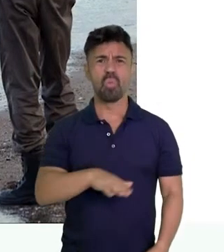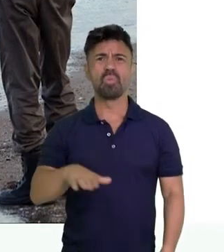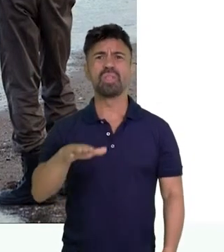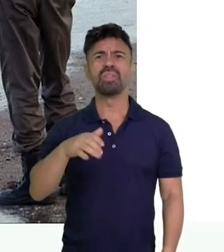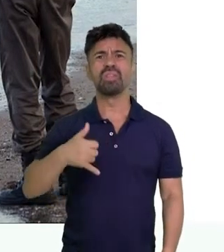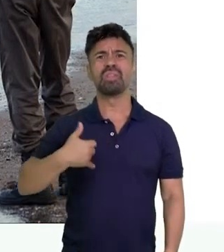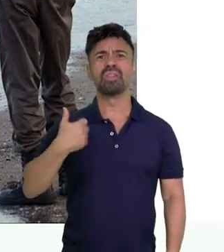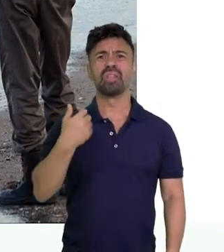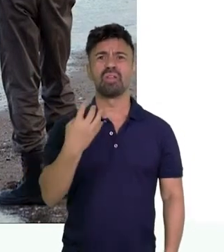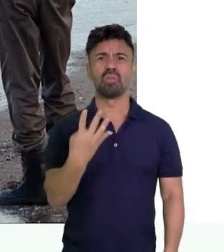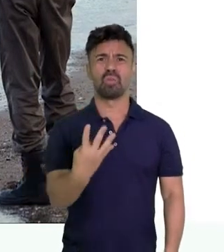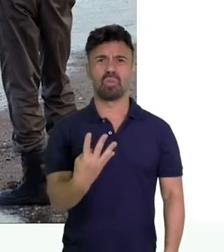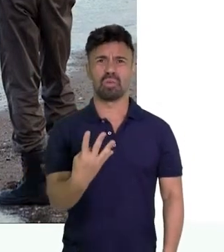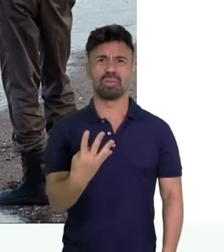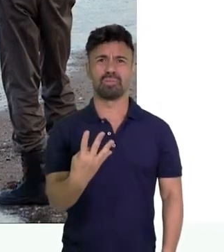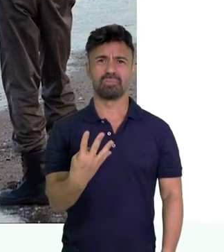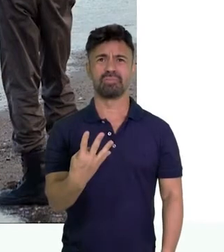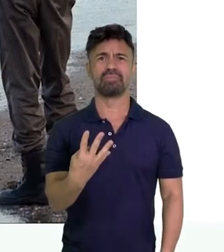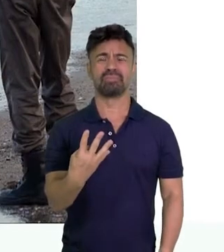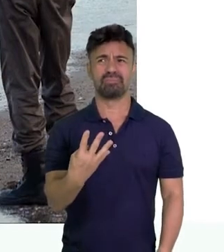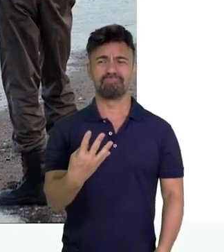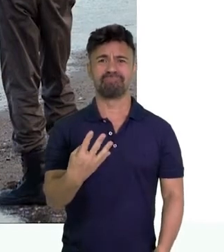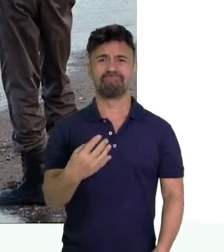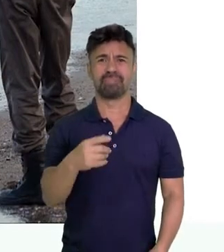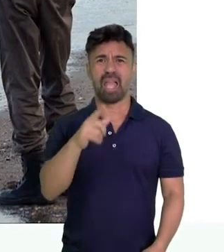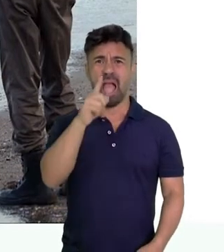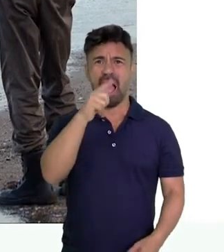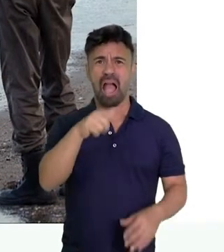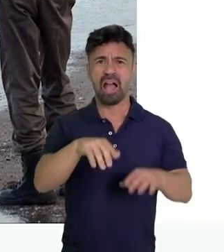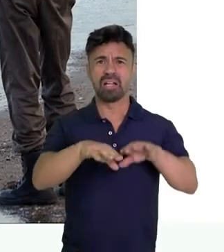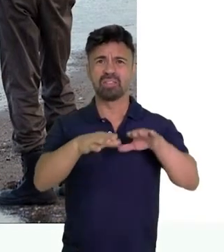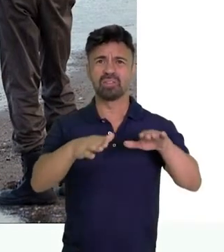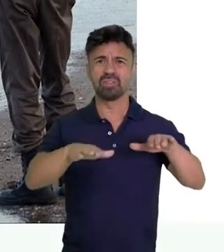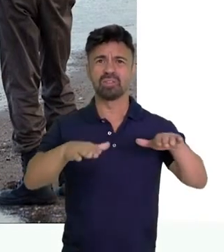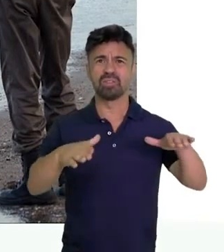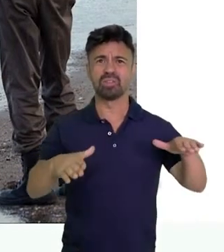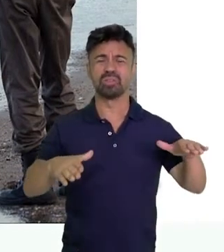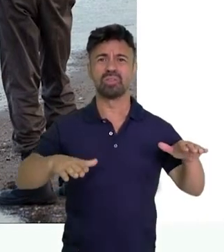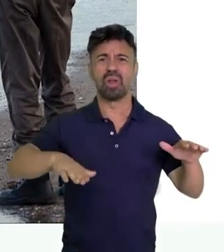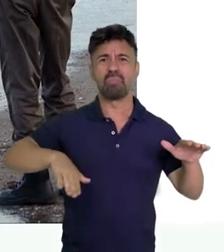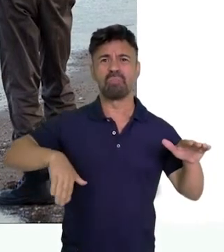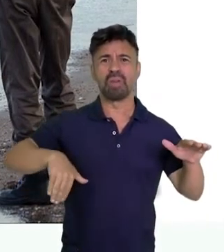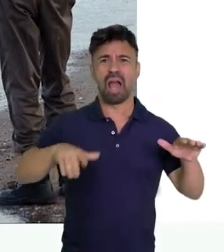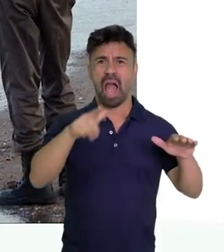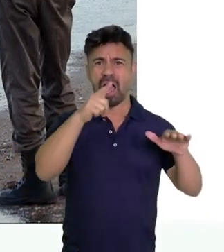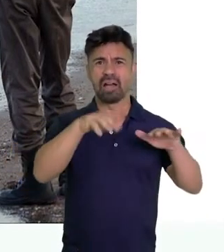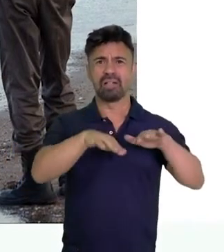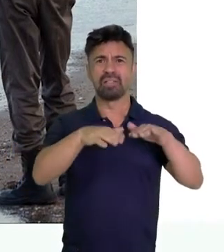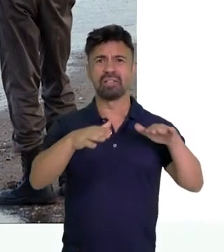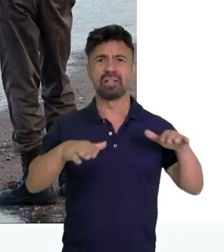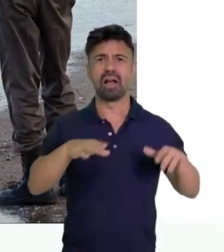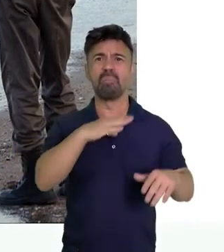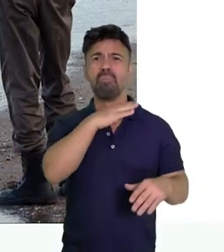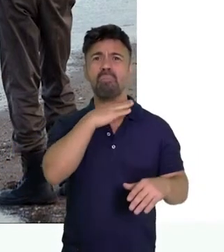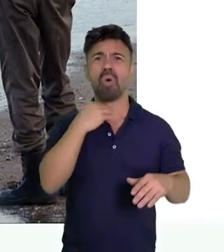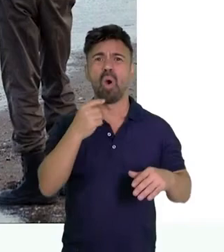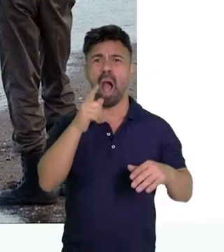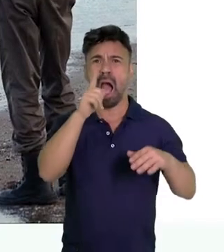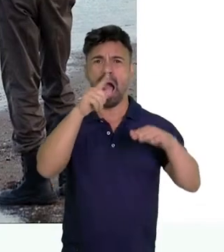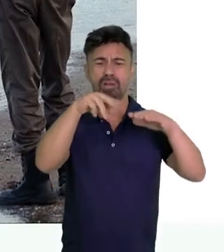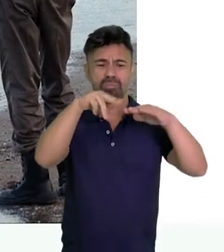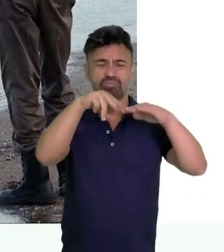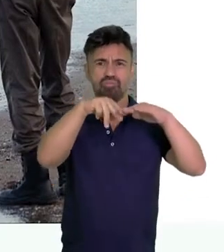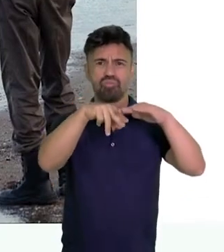apenas 4 anos, na margem, aqui na costa de uma praia, morto,